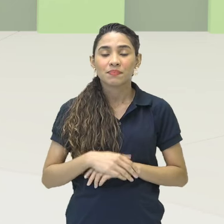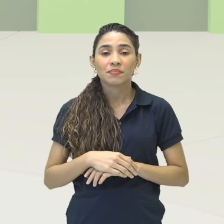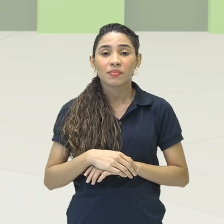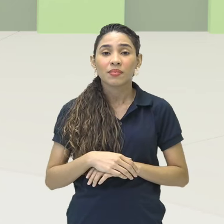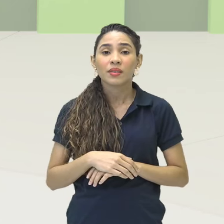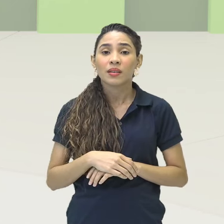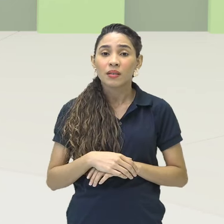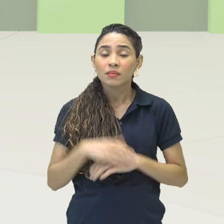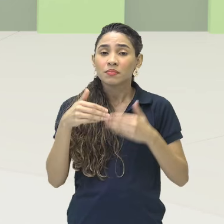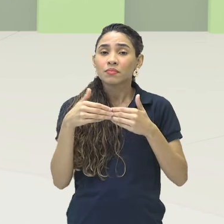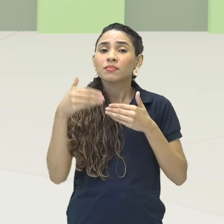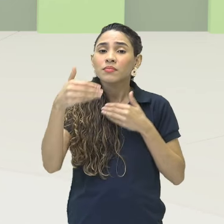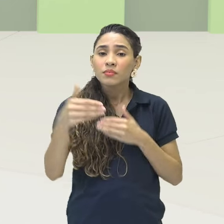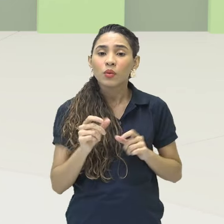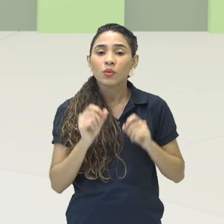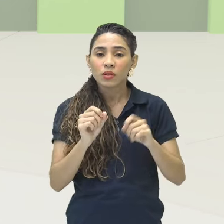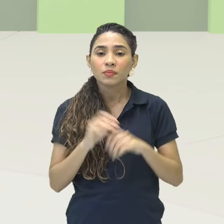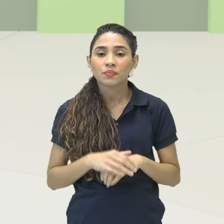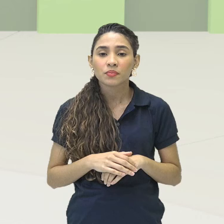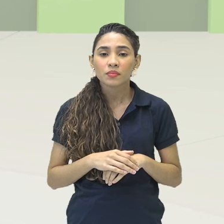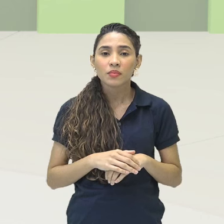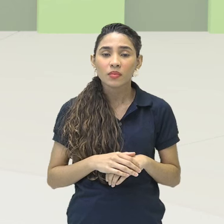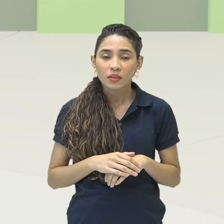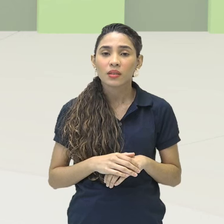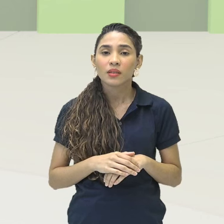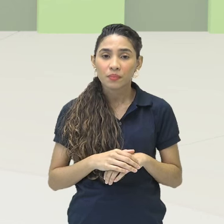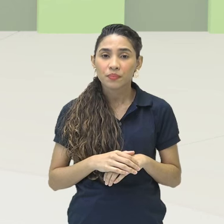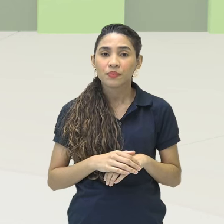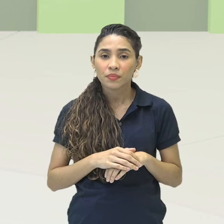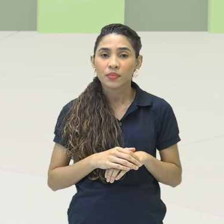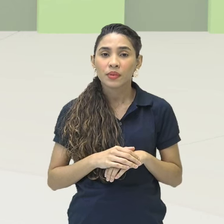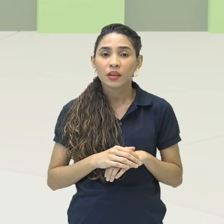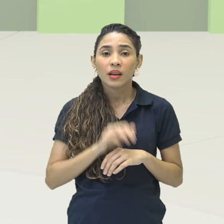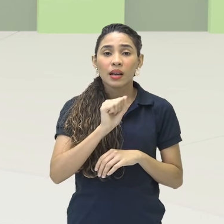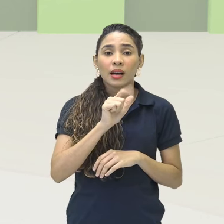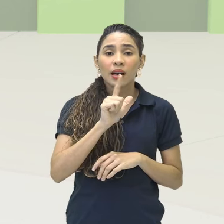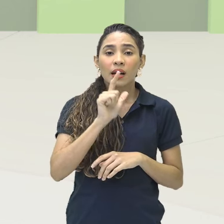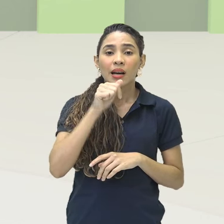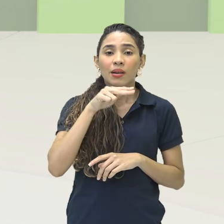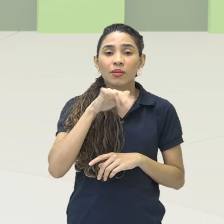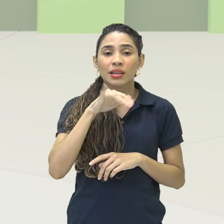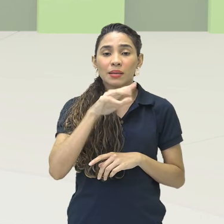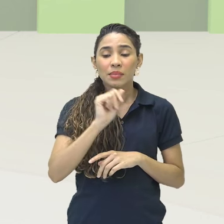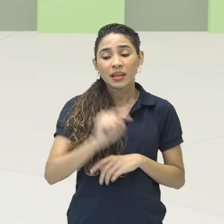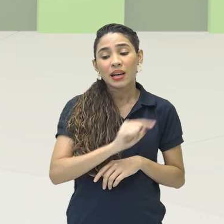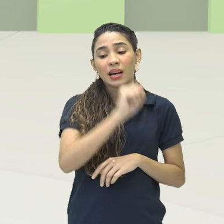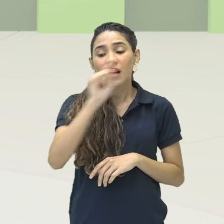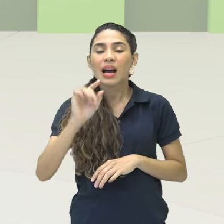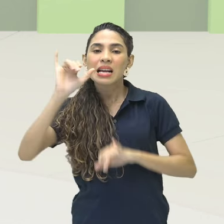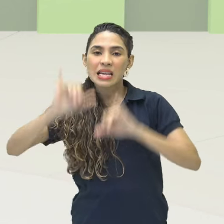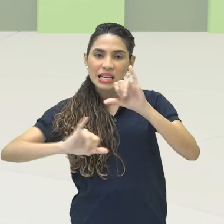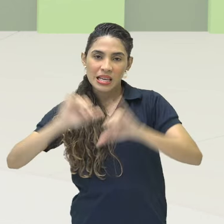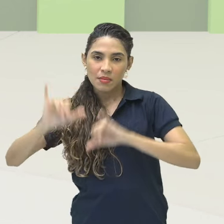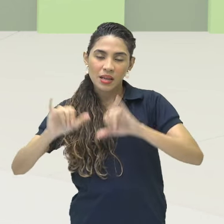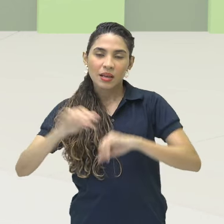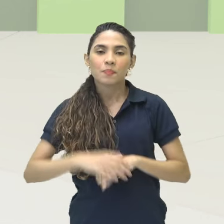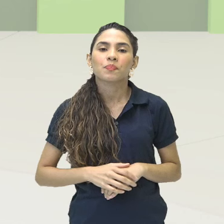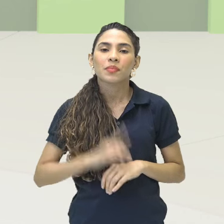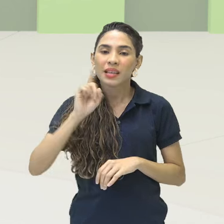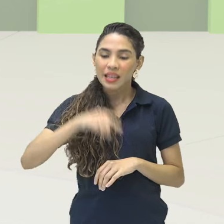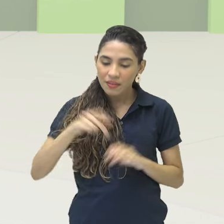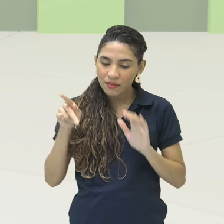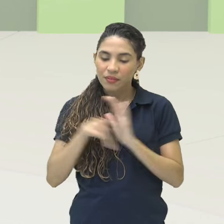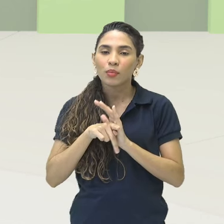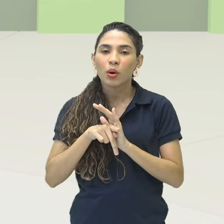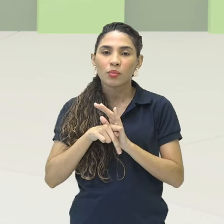né? Ela saiu, na verdade, da alquimia para a química, ou seja, o que é realmente a